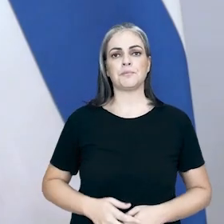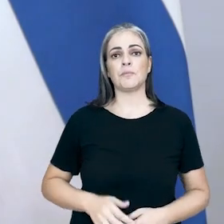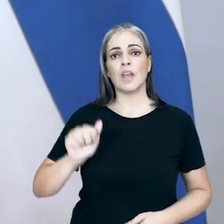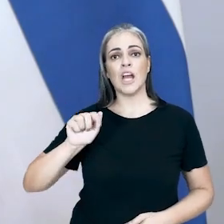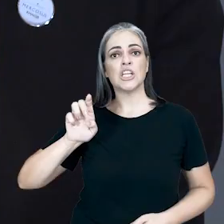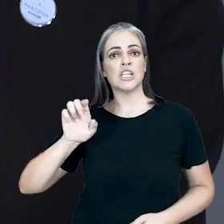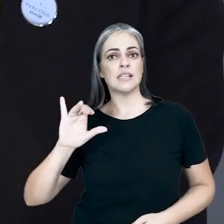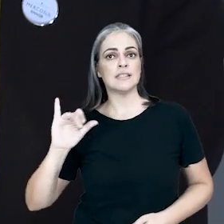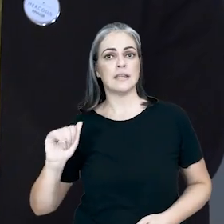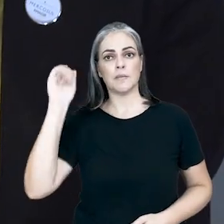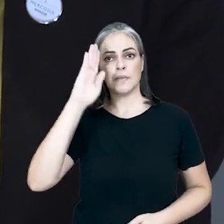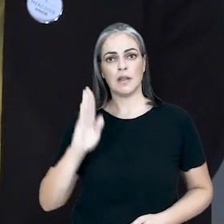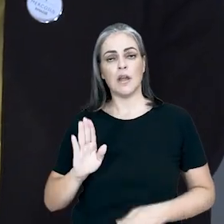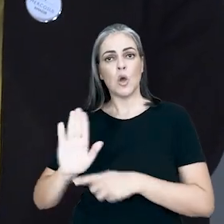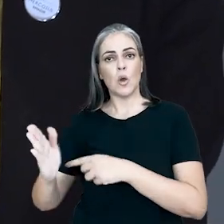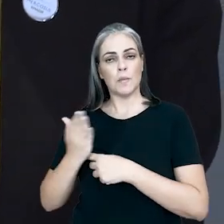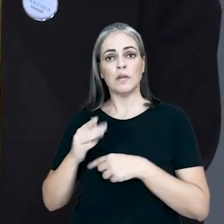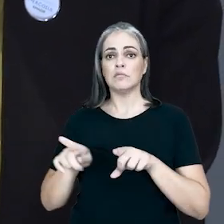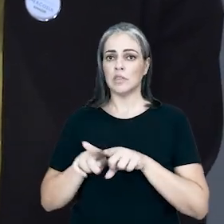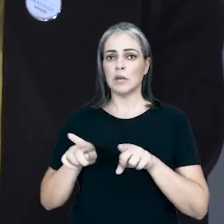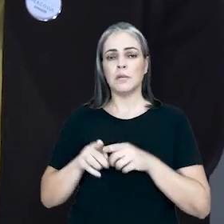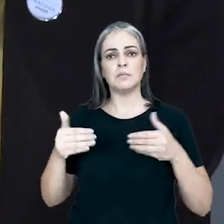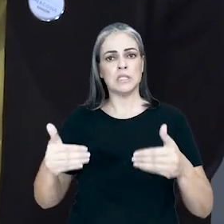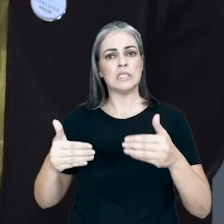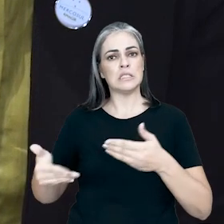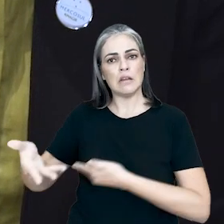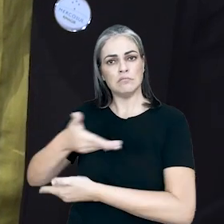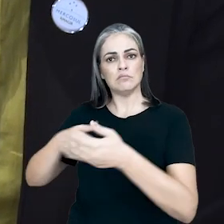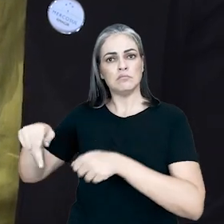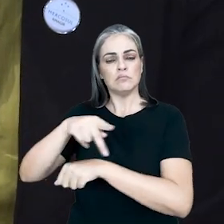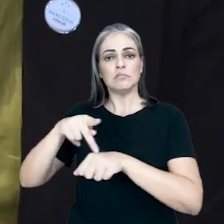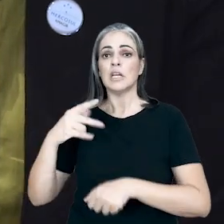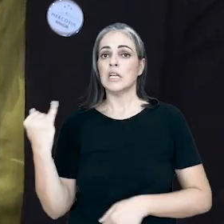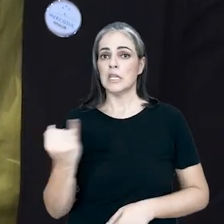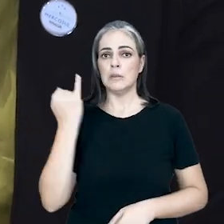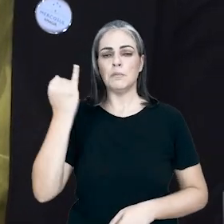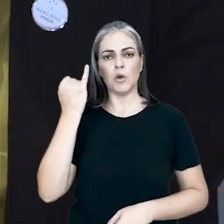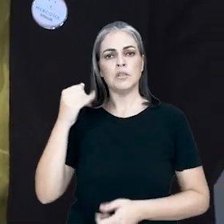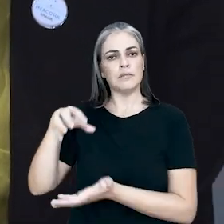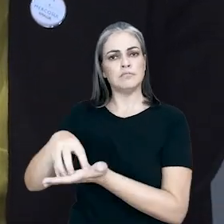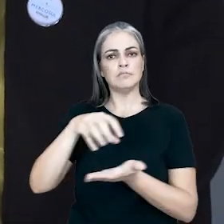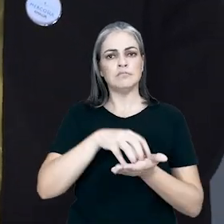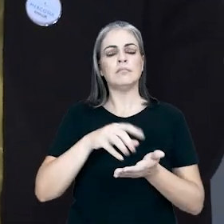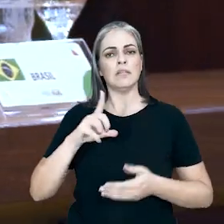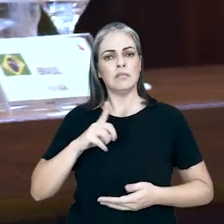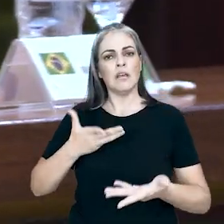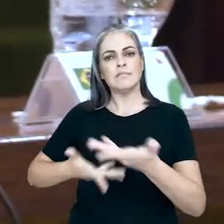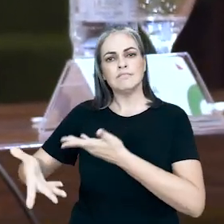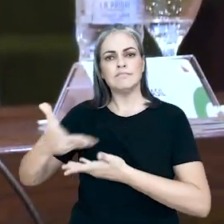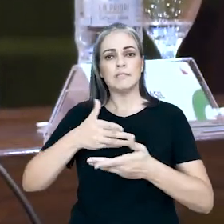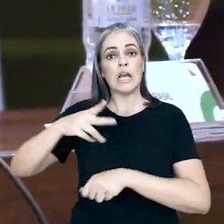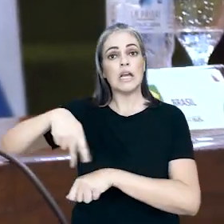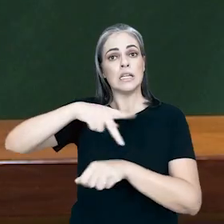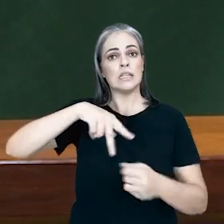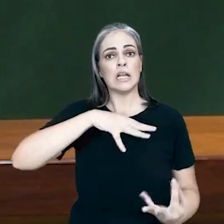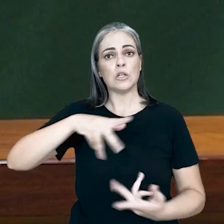ministros do Mercosul. A Agência Brasileira de Cooperação, o Ministério das Relações Exteriores, é o órgão do Itamaraty que faz a